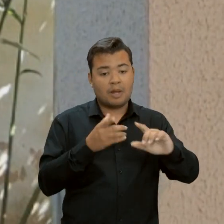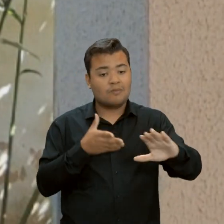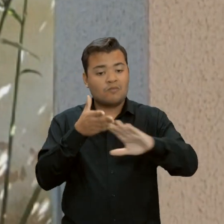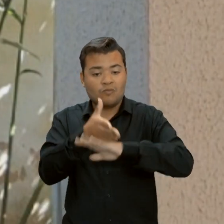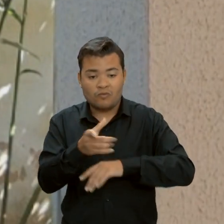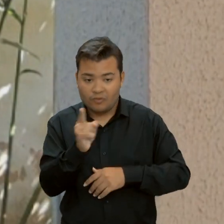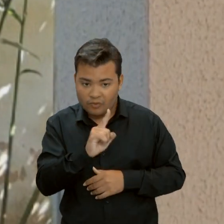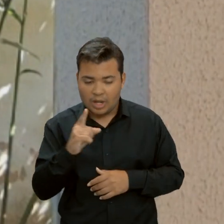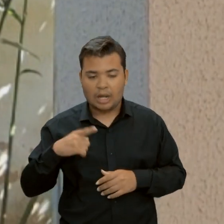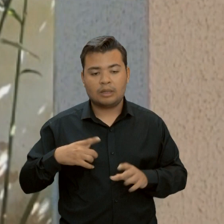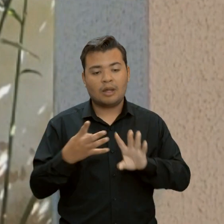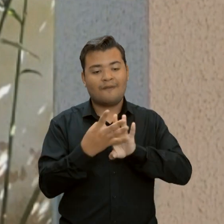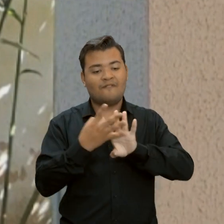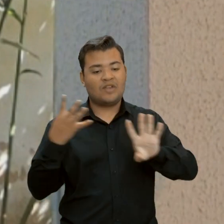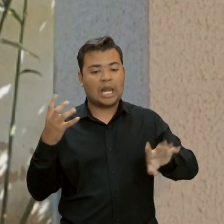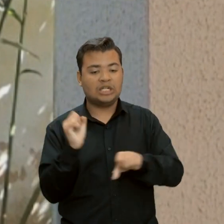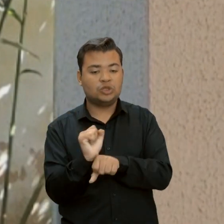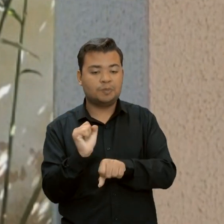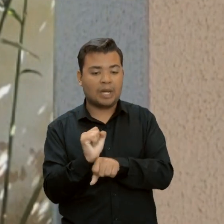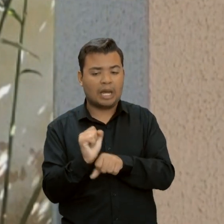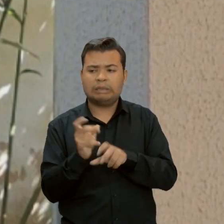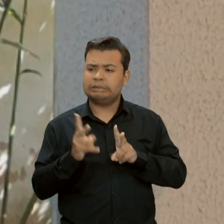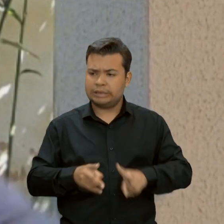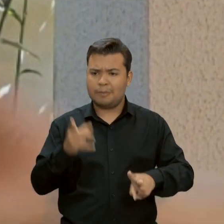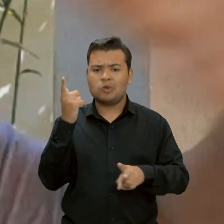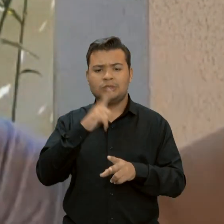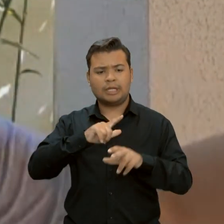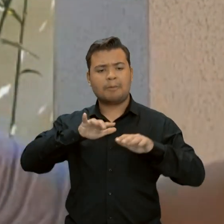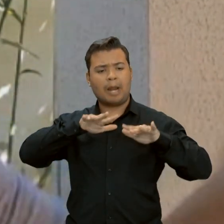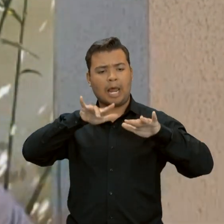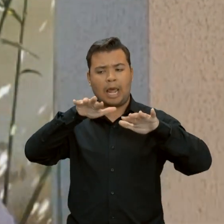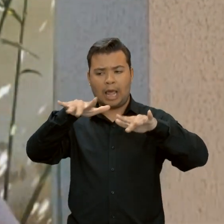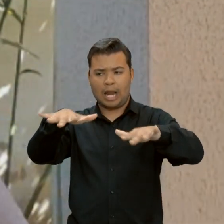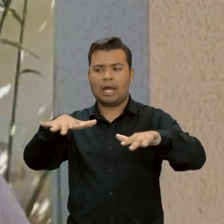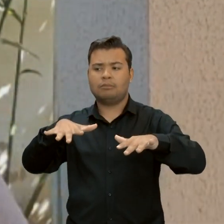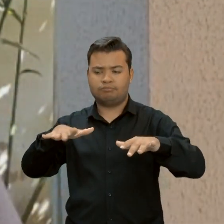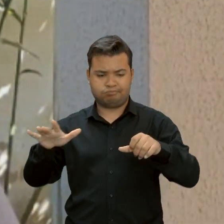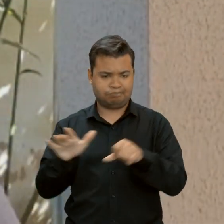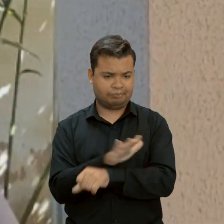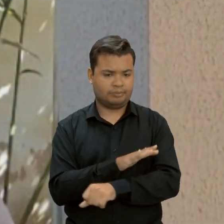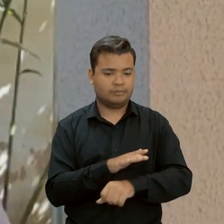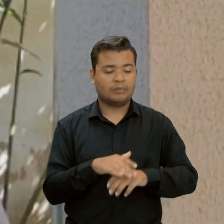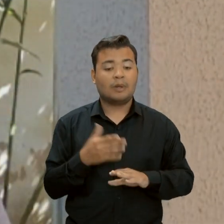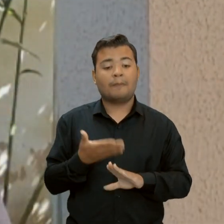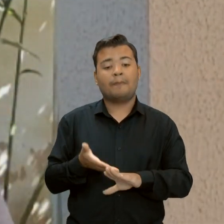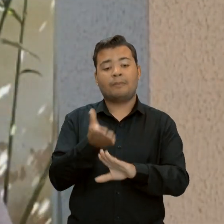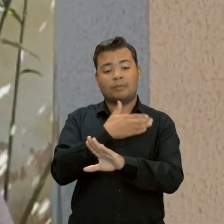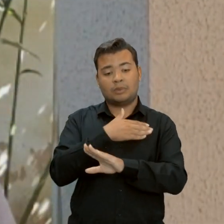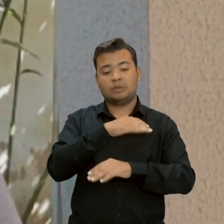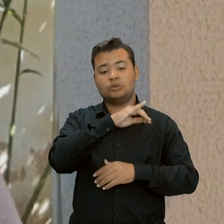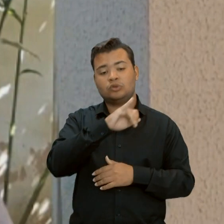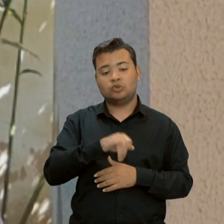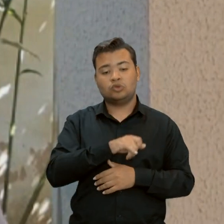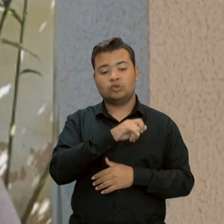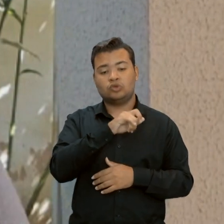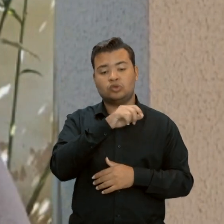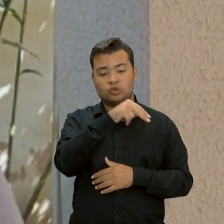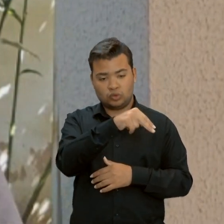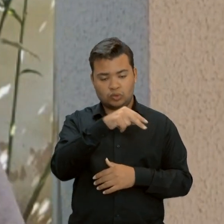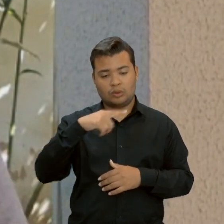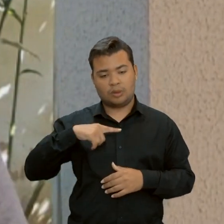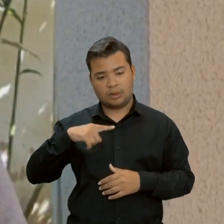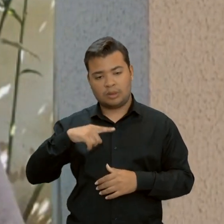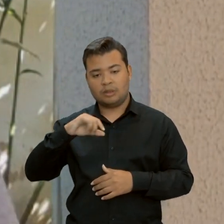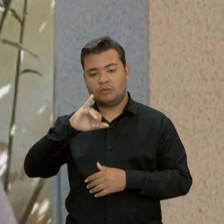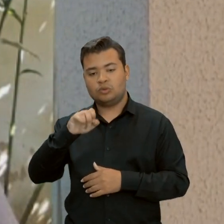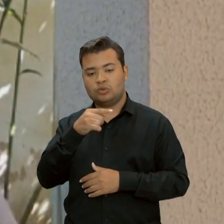e a gente sempre conseguiu acomodar todo mundo. A primeira edição foi em junho, foi com o compositor João Caetano, e a próxima